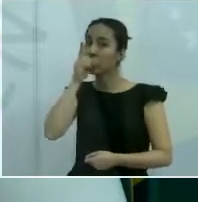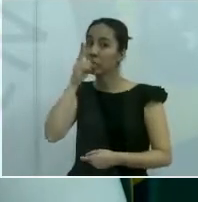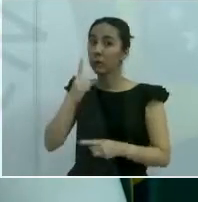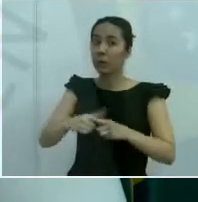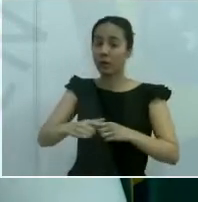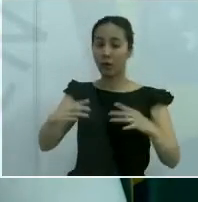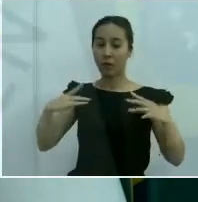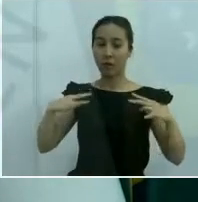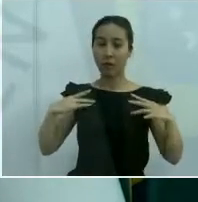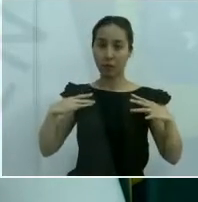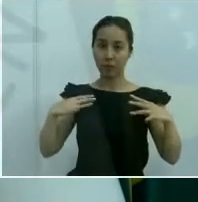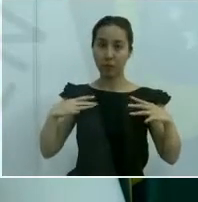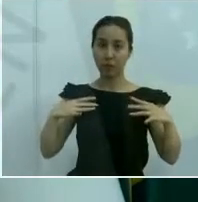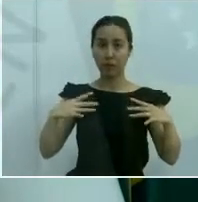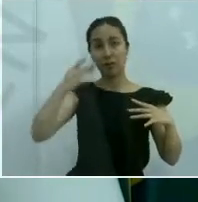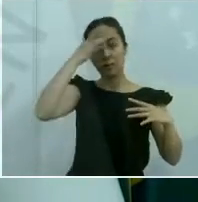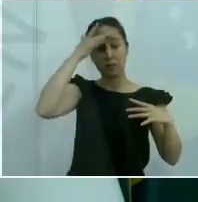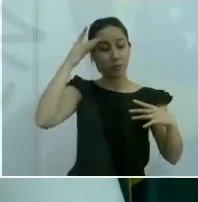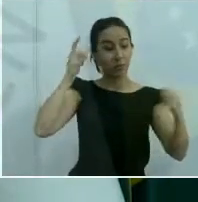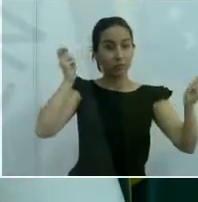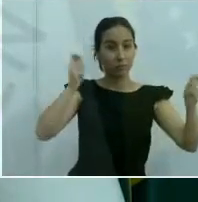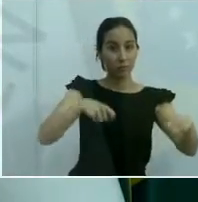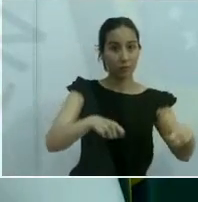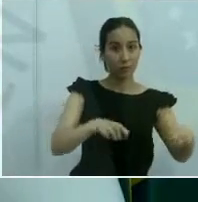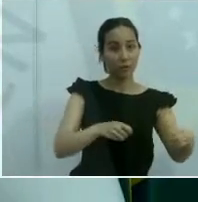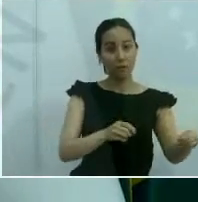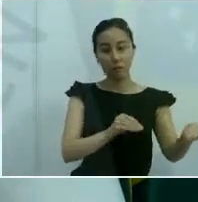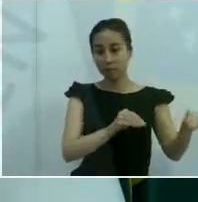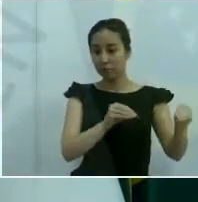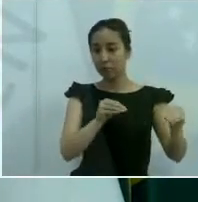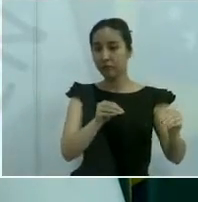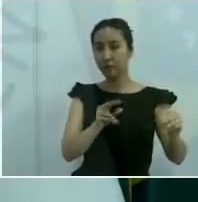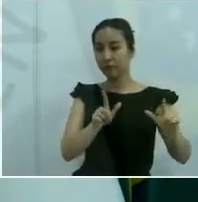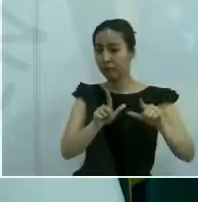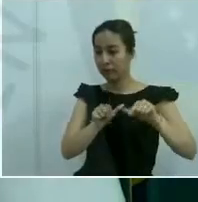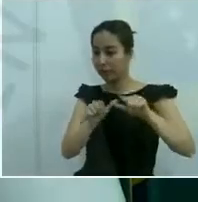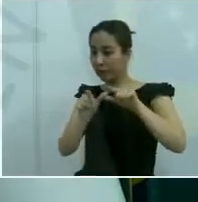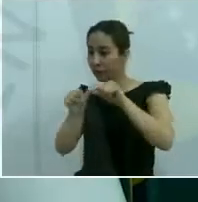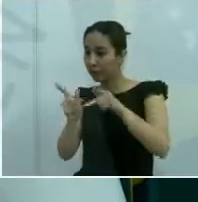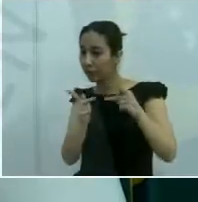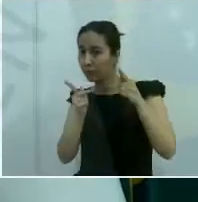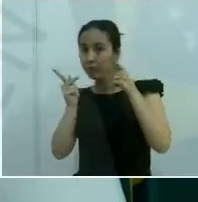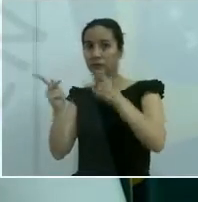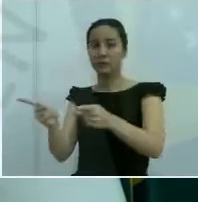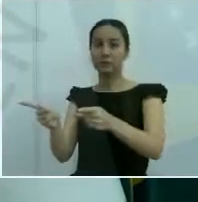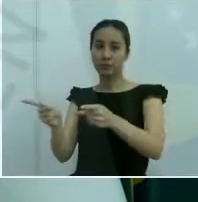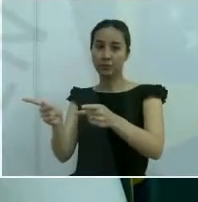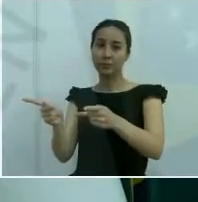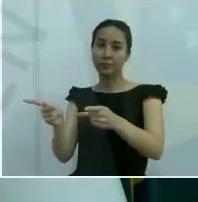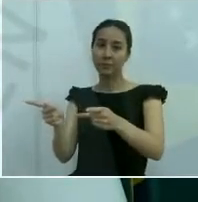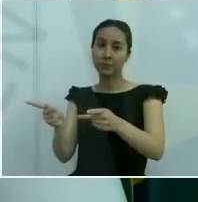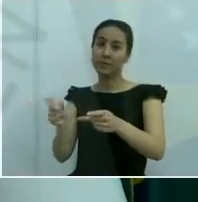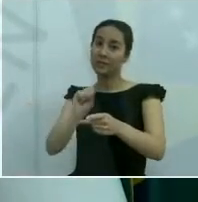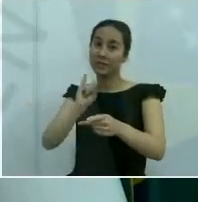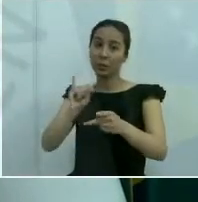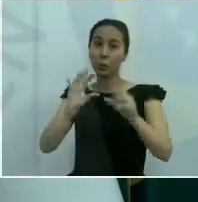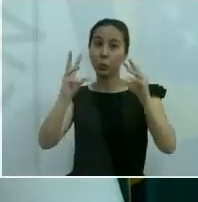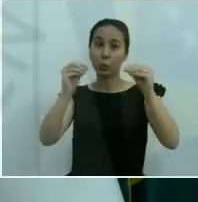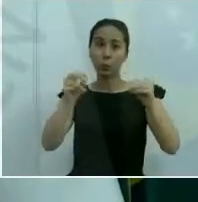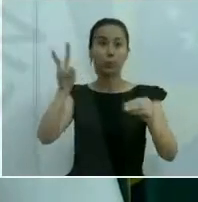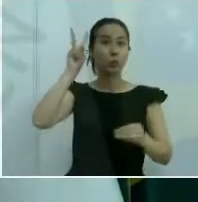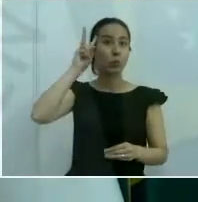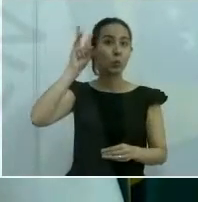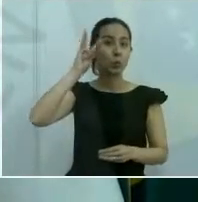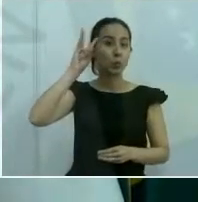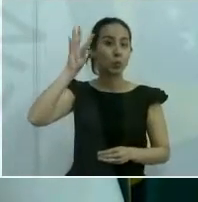melhorar isso né então nós precisamos decidir outra coisa eu vou muito a ouro fino ouro fino é uma cidade